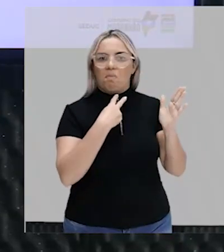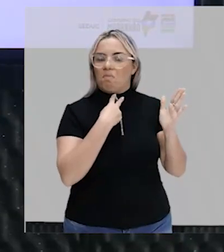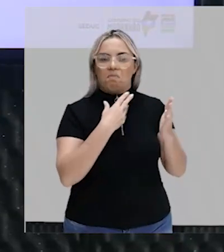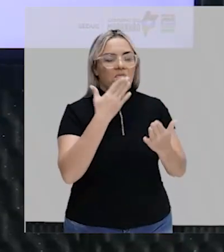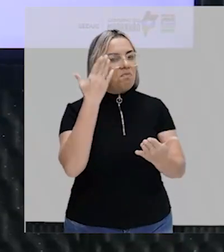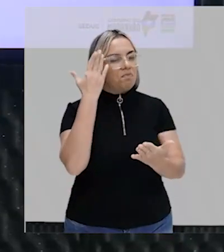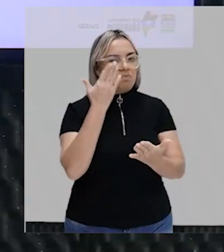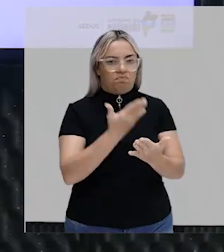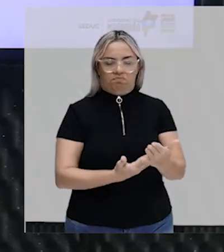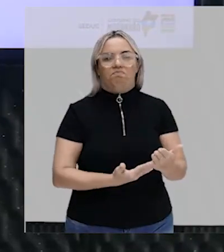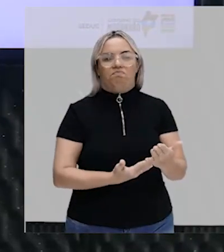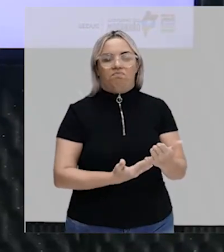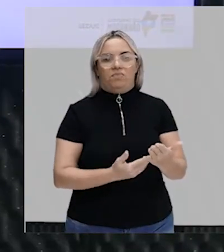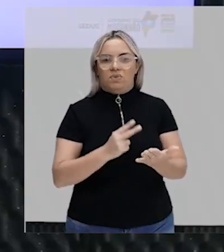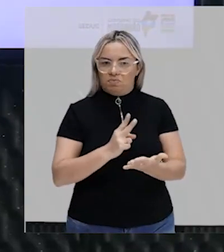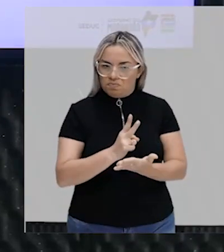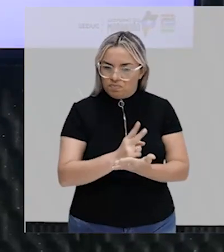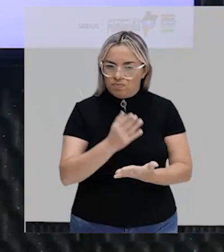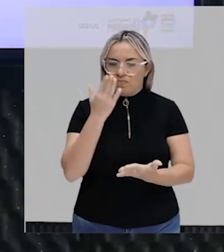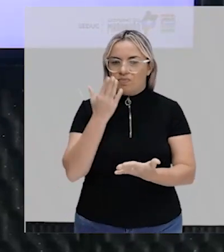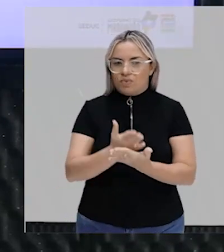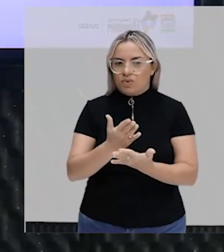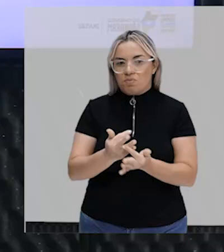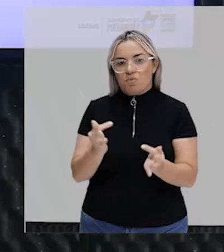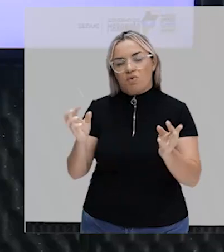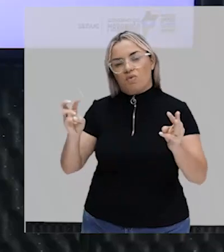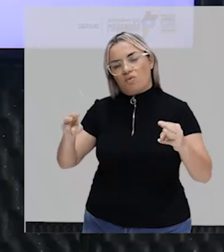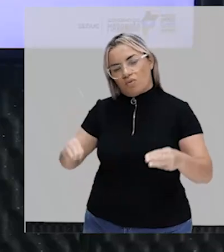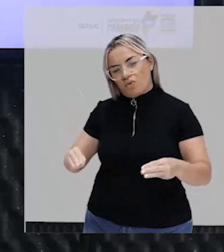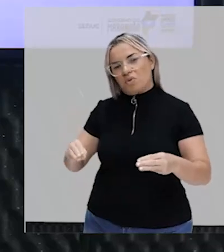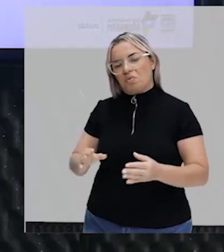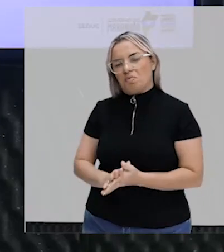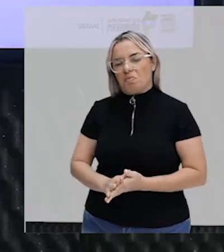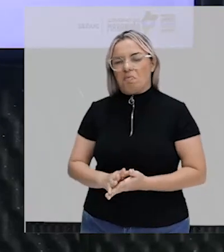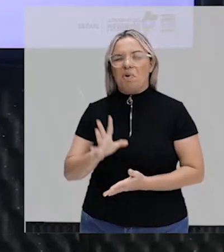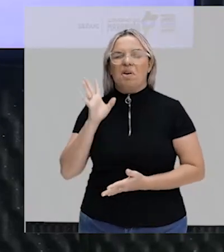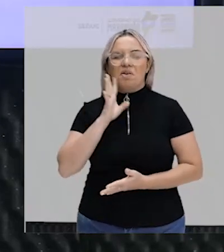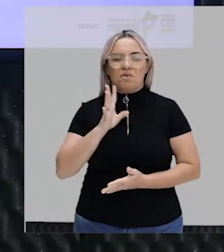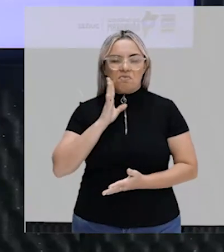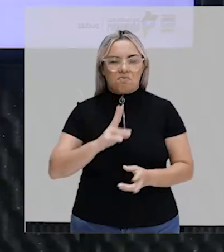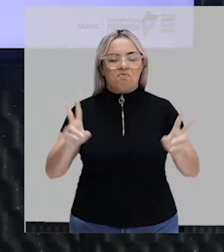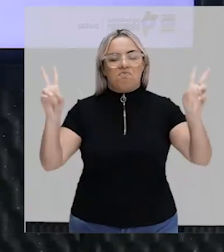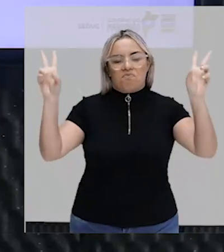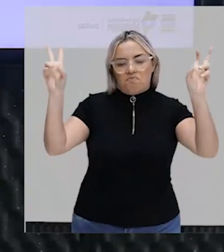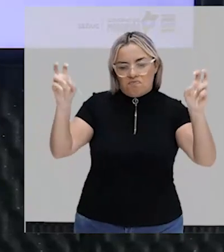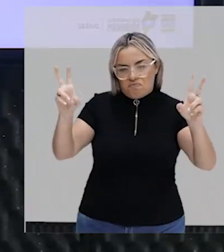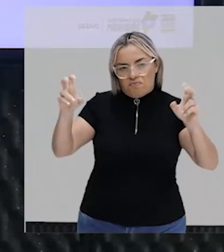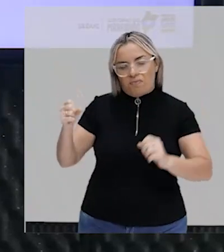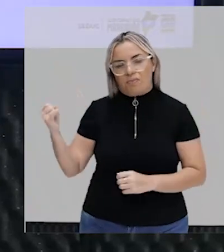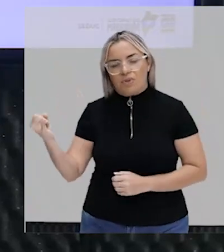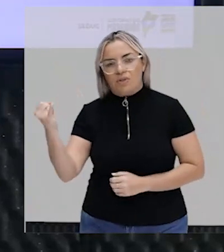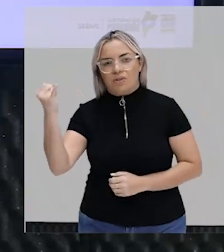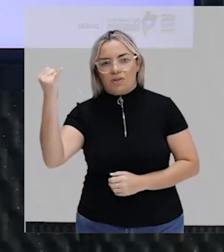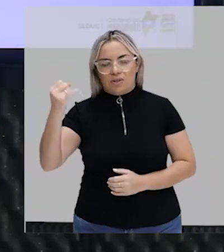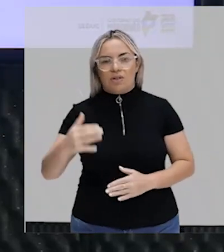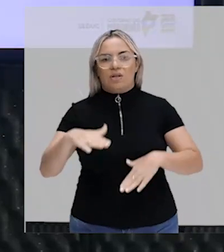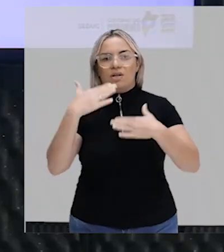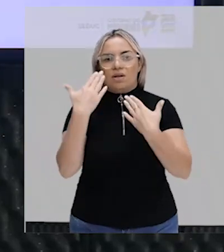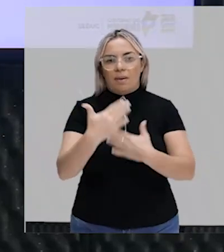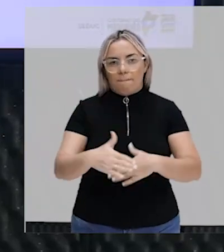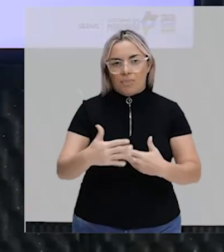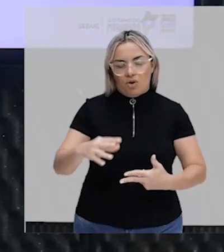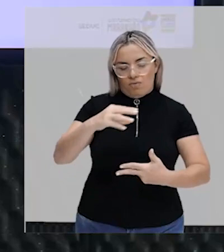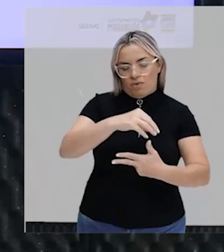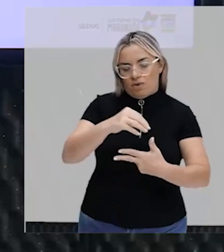de forma alguma. Vamos fechar com chave de ouro uma temática muito importante para a tua prova do Enem, mas